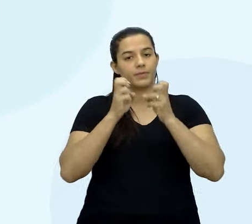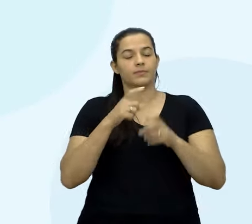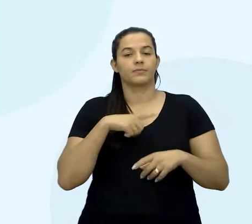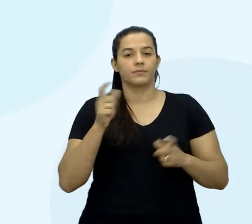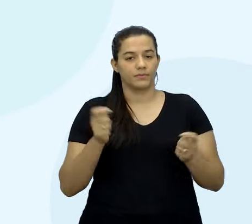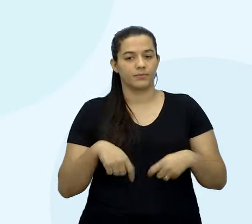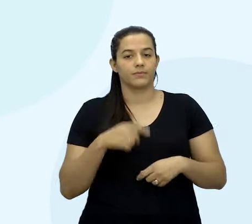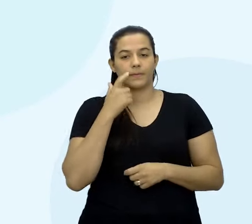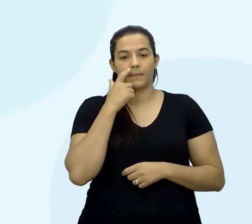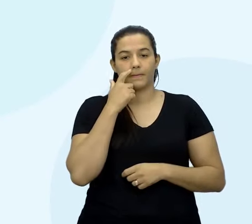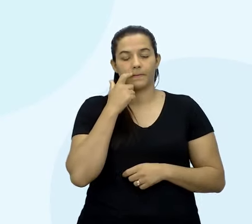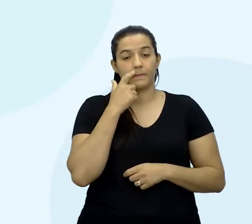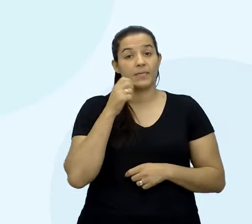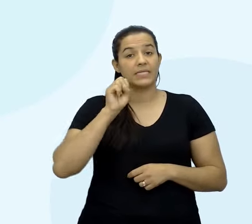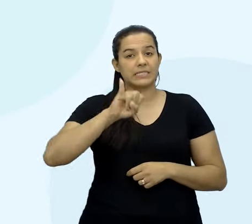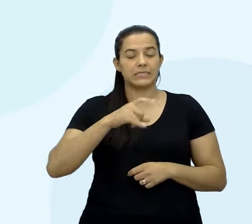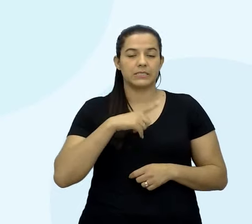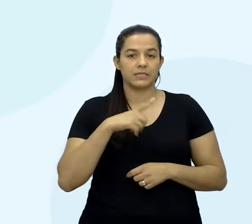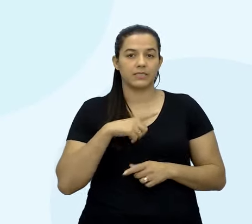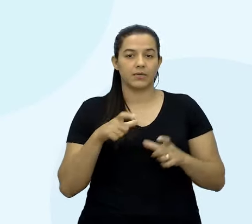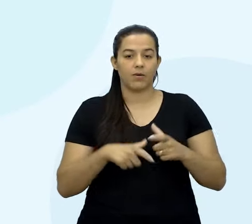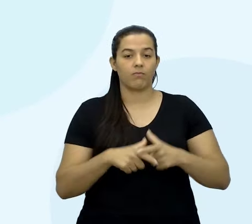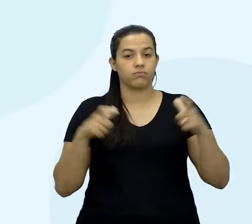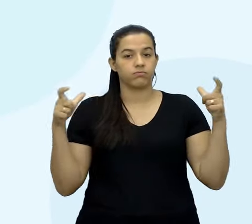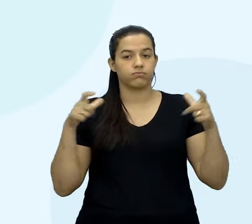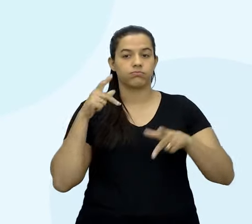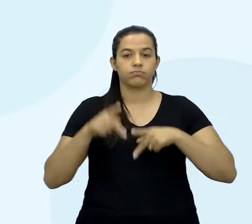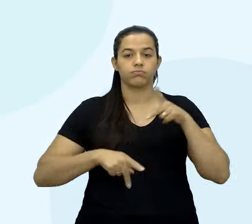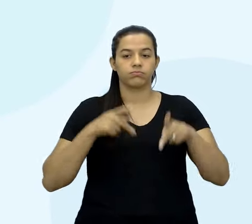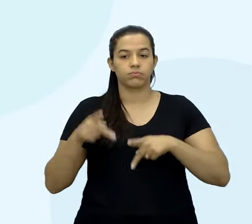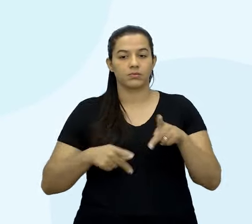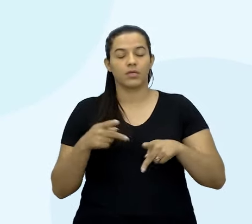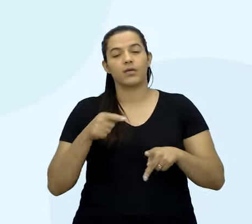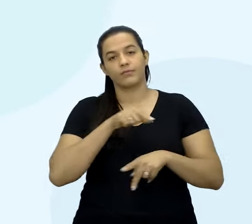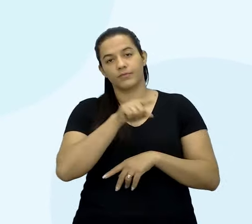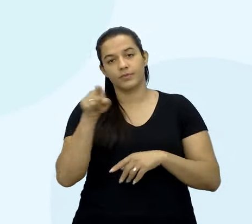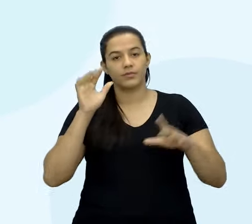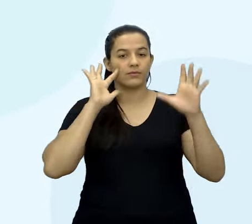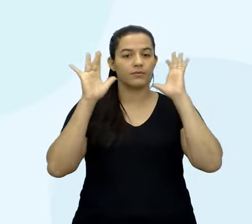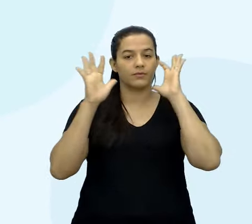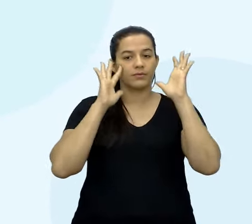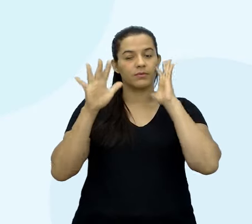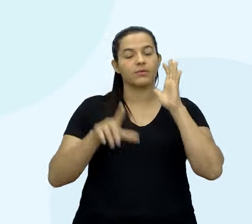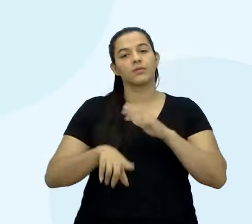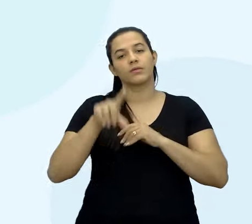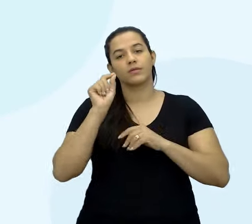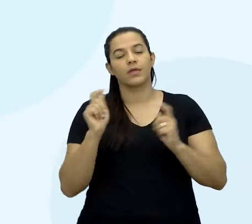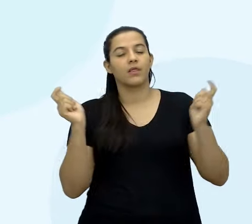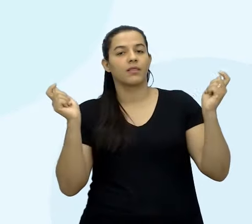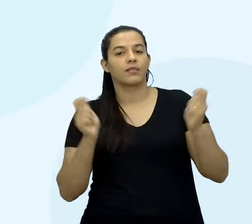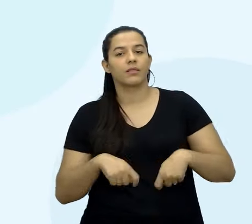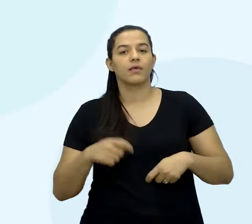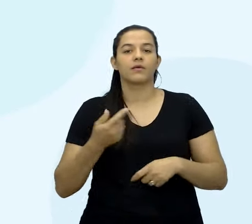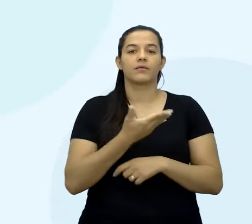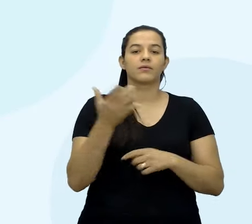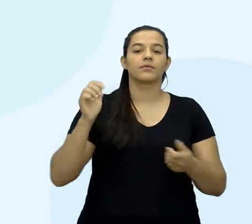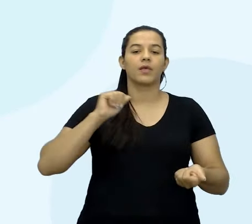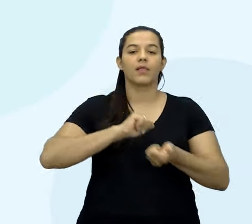Caso tenha sido uma população, né? Você escolheu uma população. Você vai refletir sobre essa escolha e sobre a possibilidade de